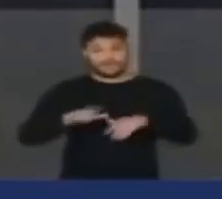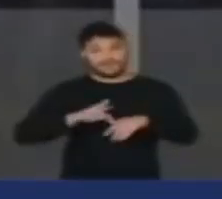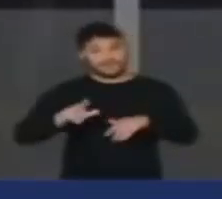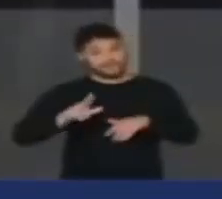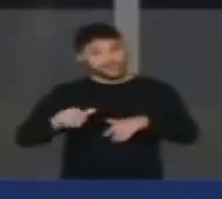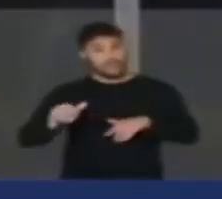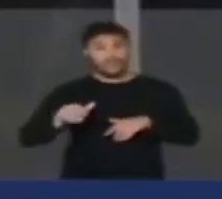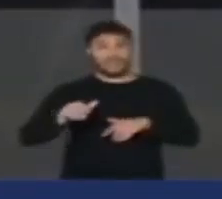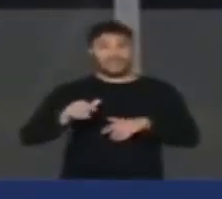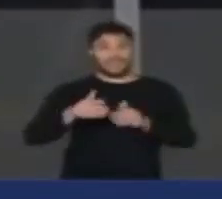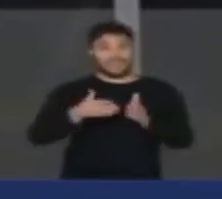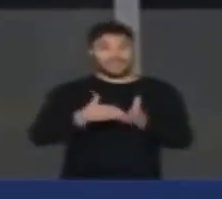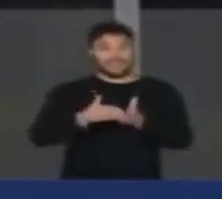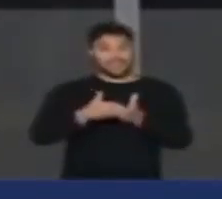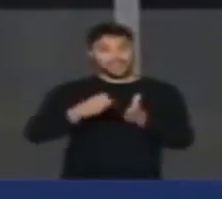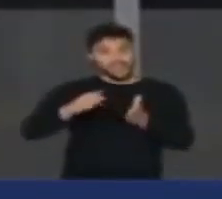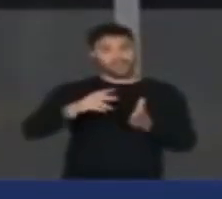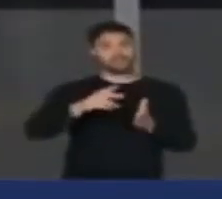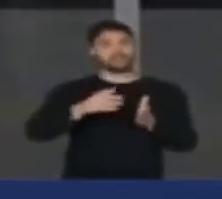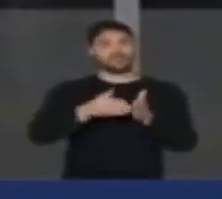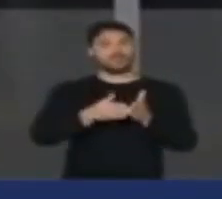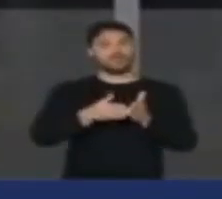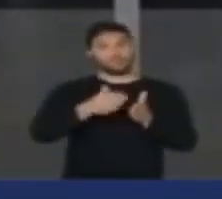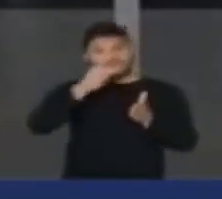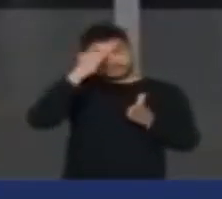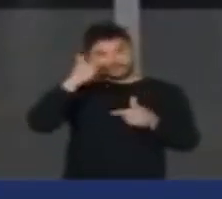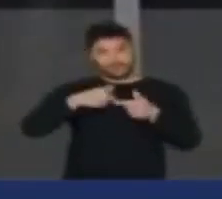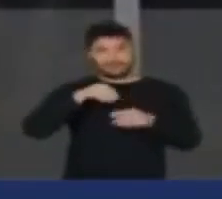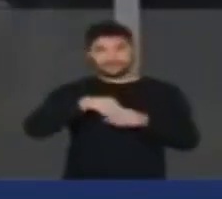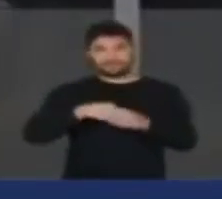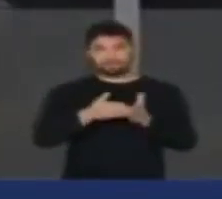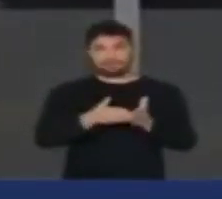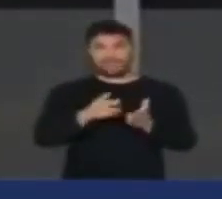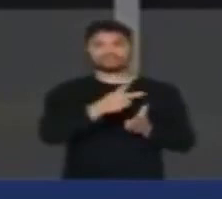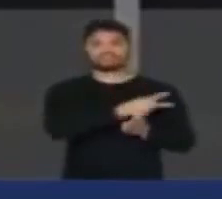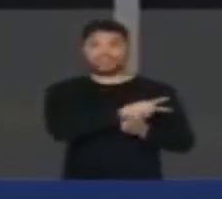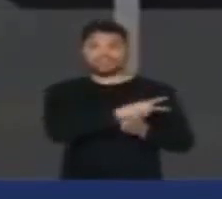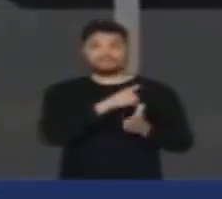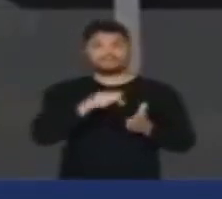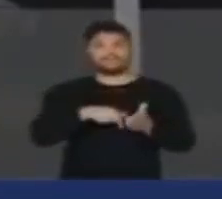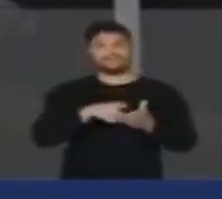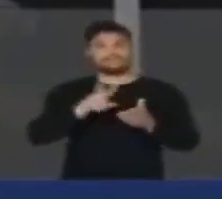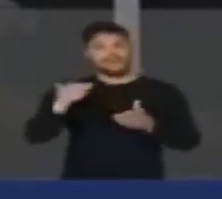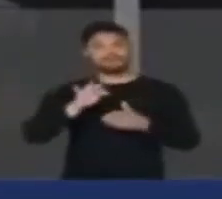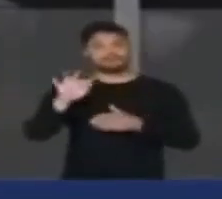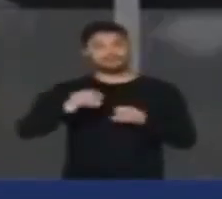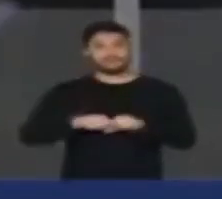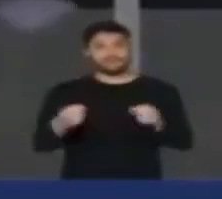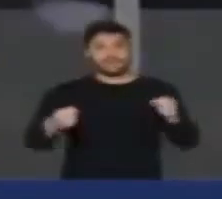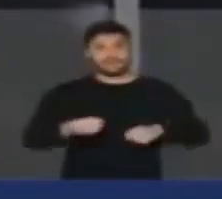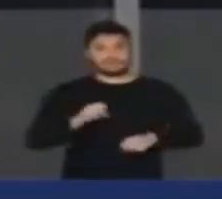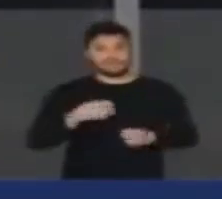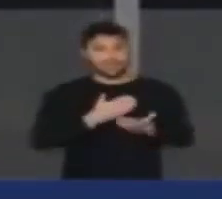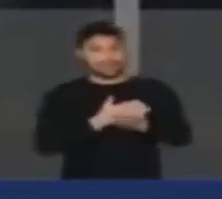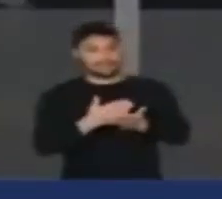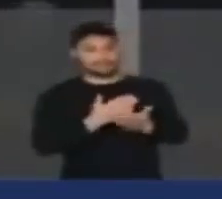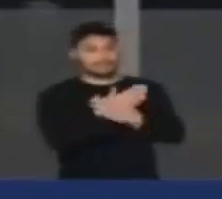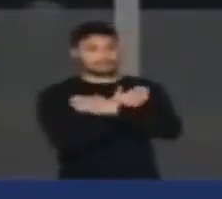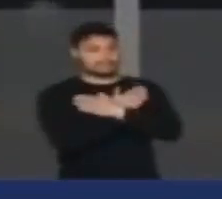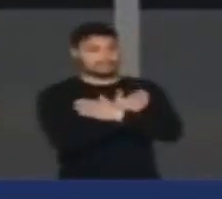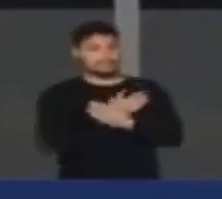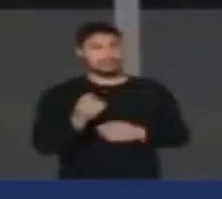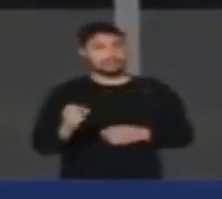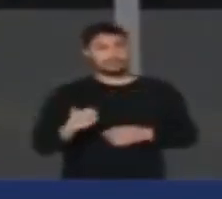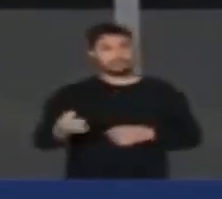o problema é o comandante do navio incompetente que vai nos levar para uma quebradeira. Quando começar o desemprego, a inflação, vai querer